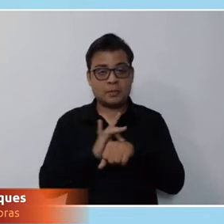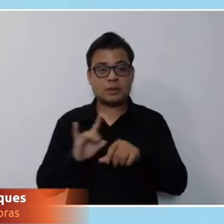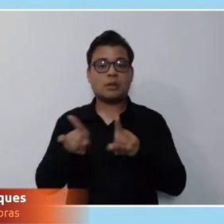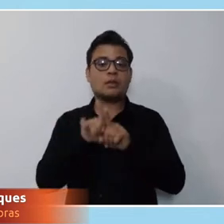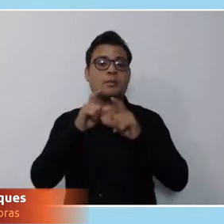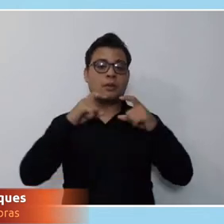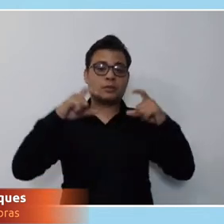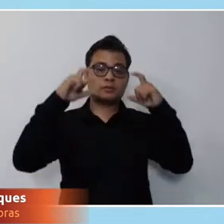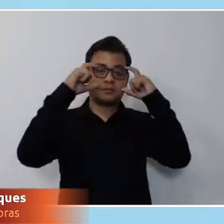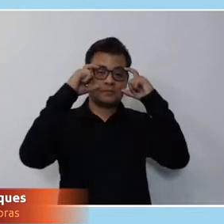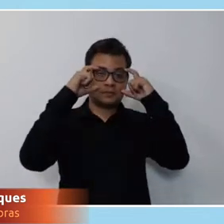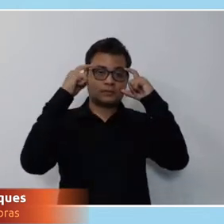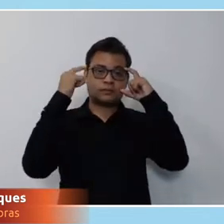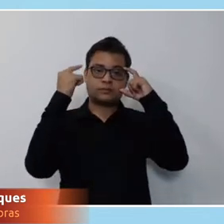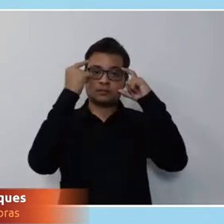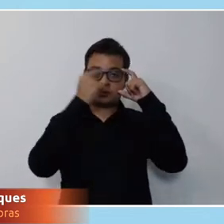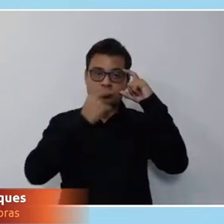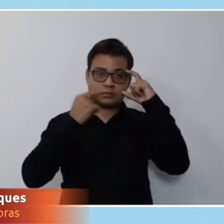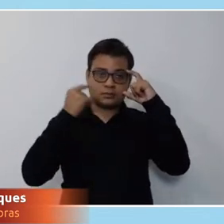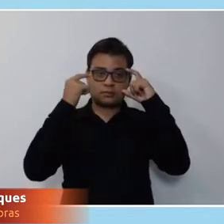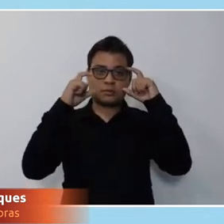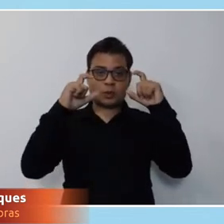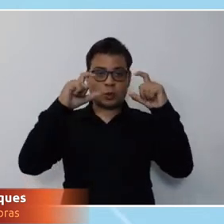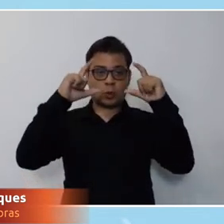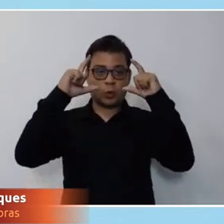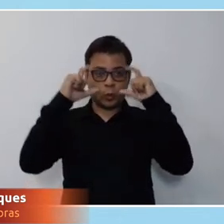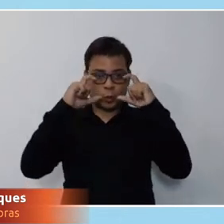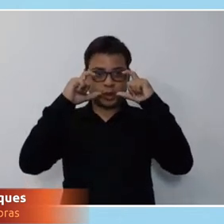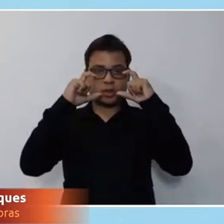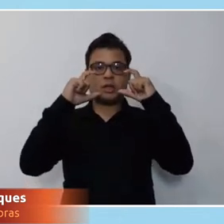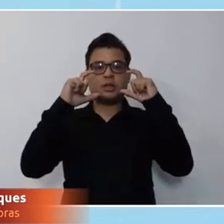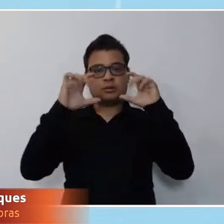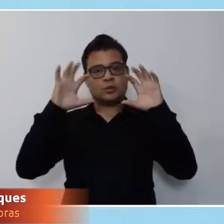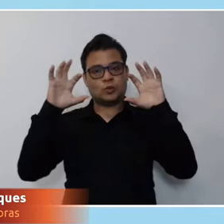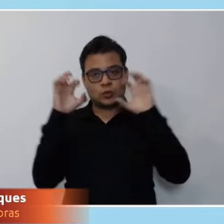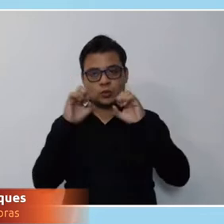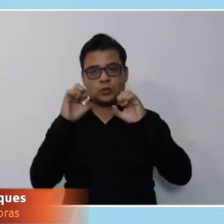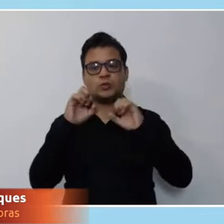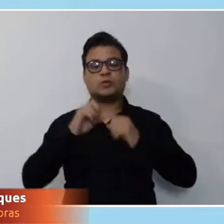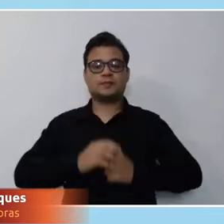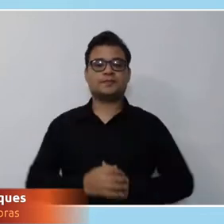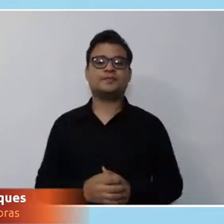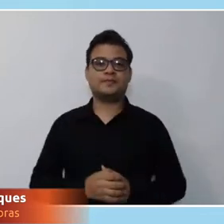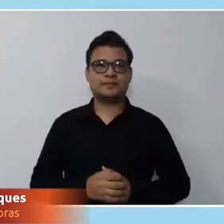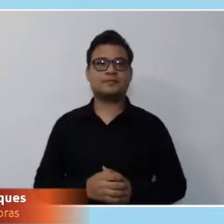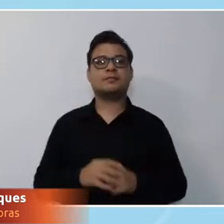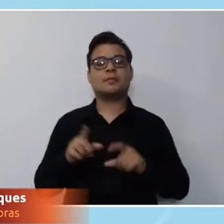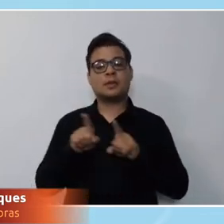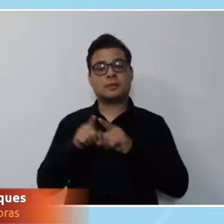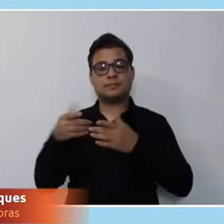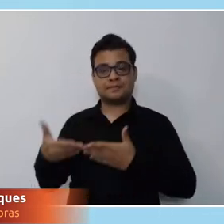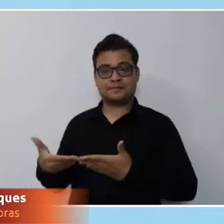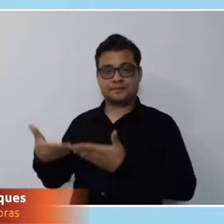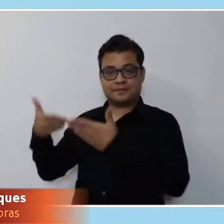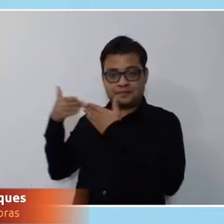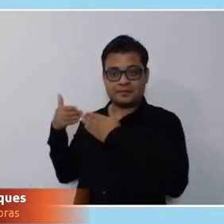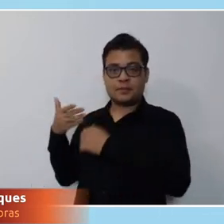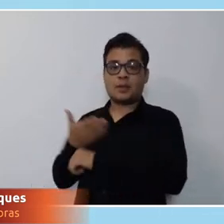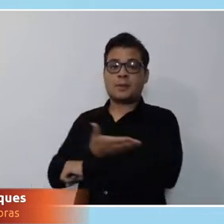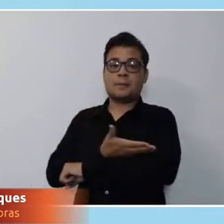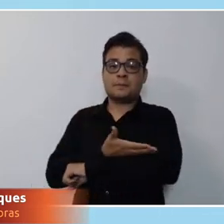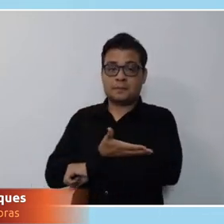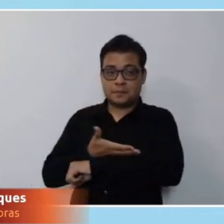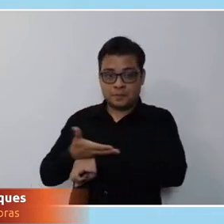de armação quadrada e escura, acredito que preta. E ele está em frente a uma parede branca, onde vai fazer a